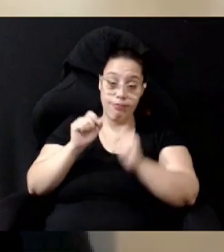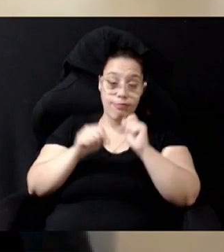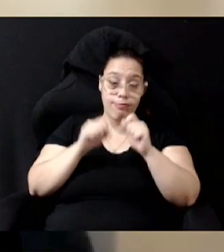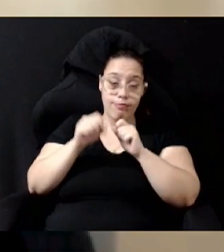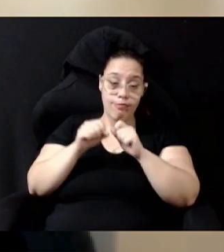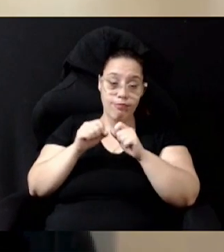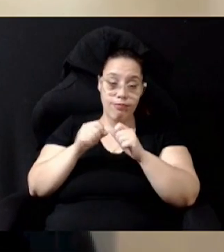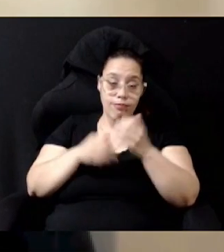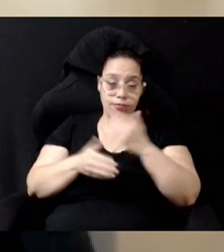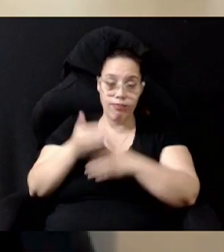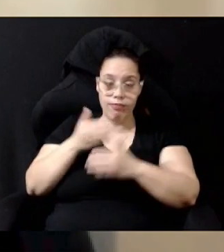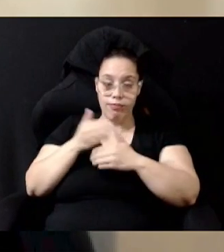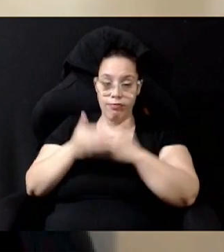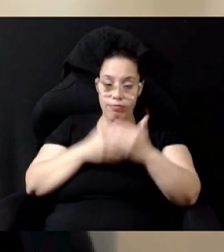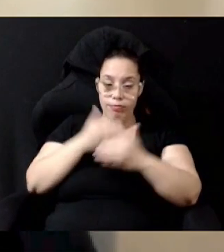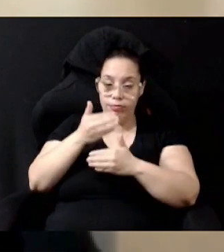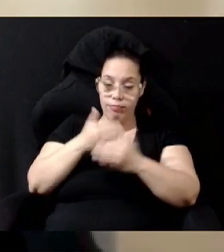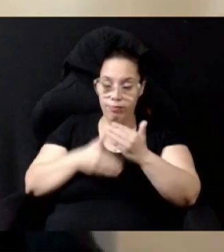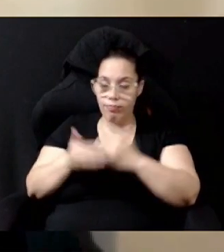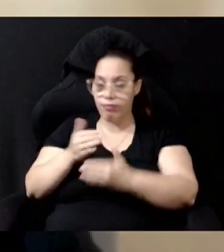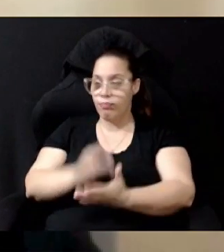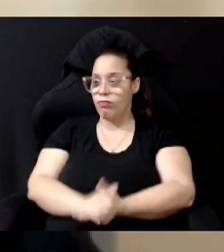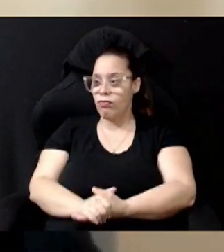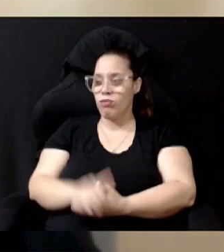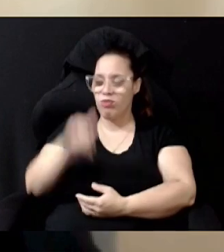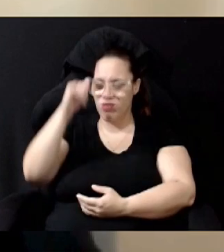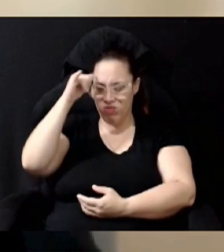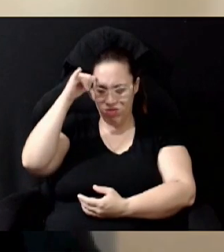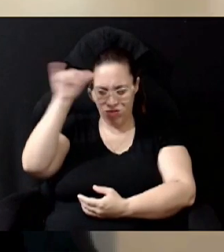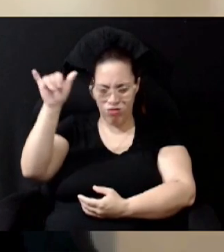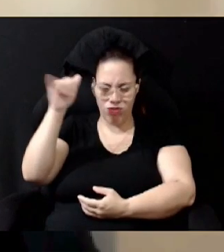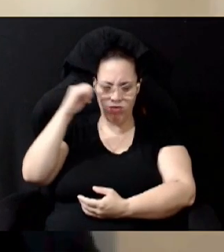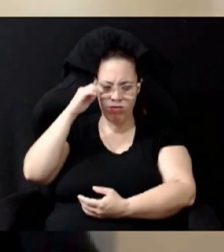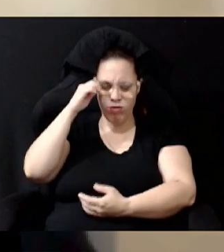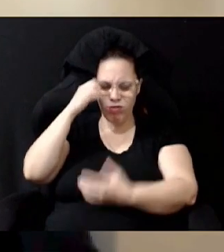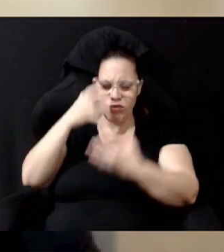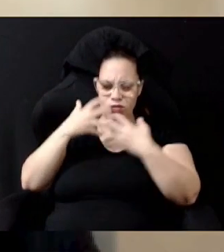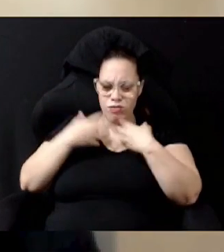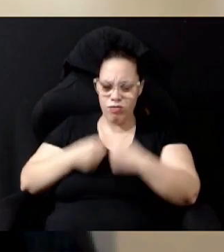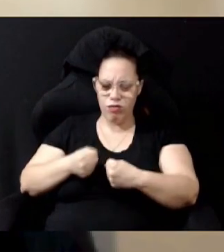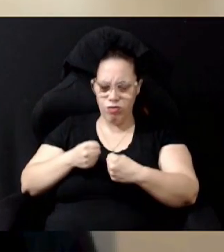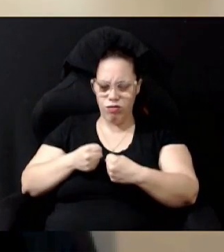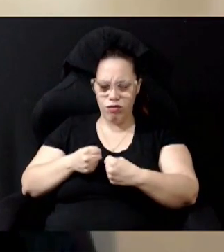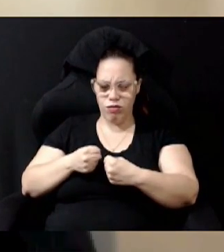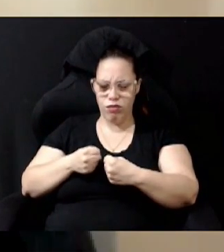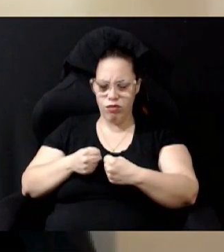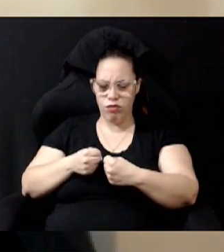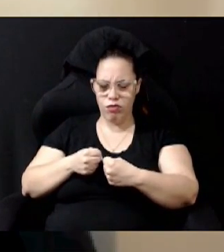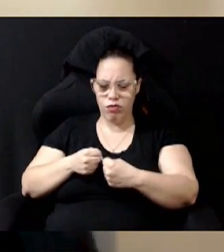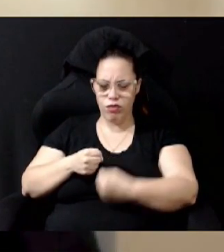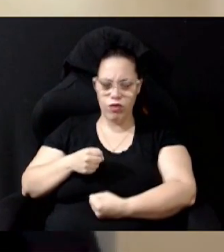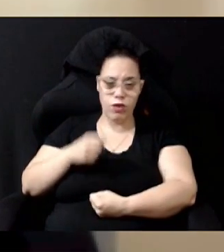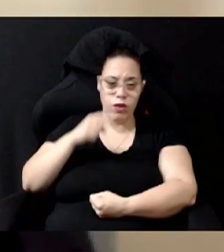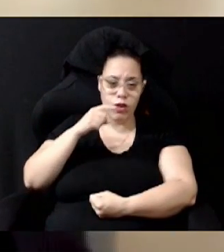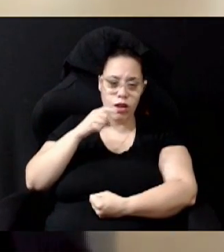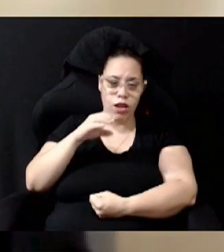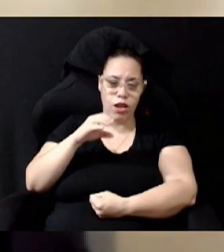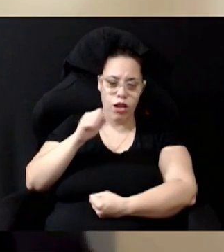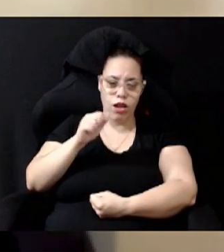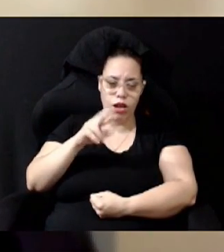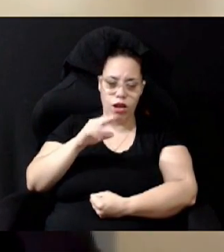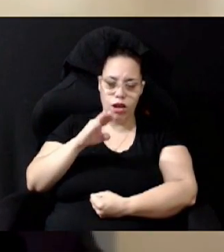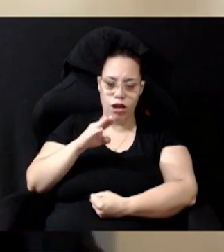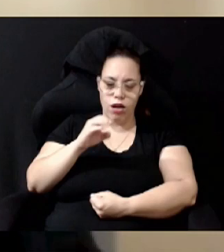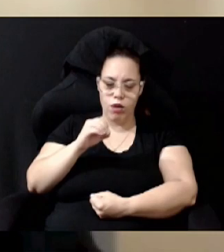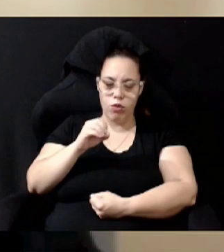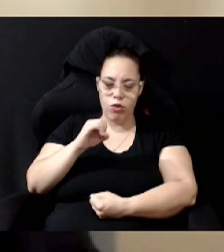assim, você tem que evitar consumo excessivo de carboidrato, distribuir melhor ao longo do